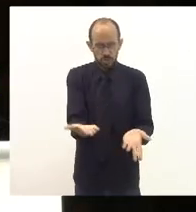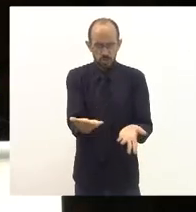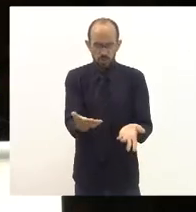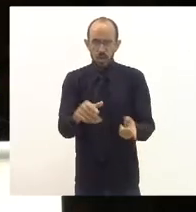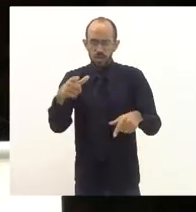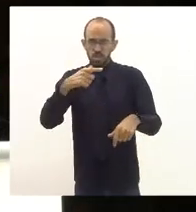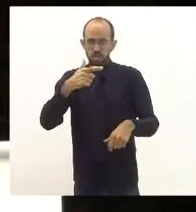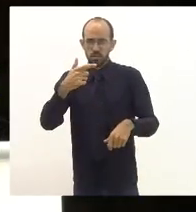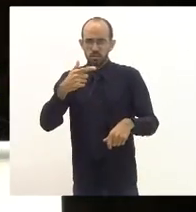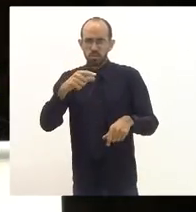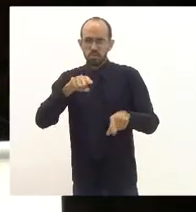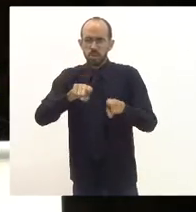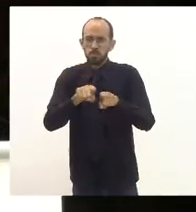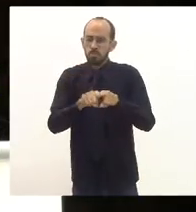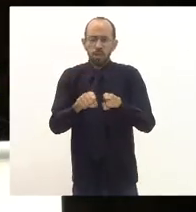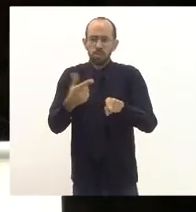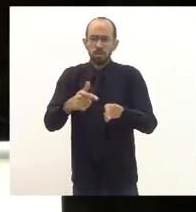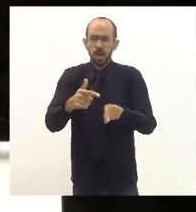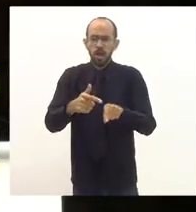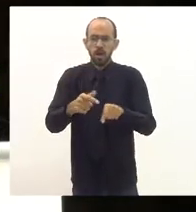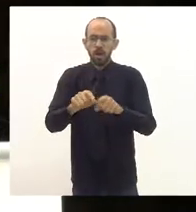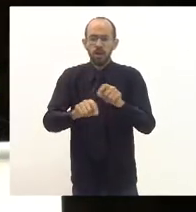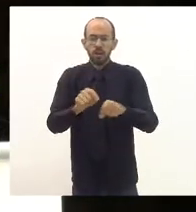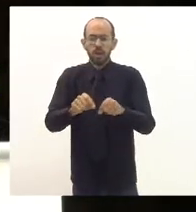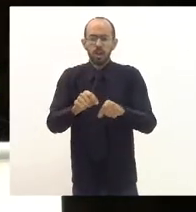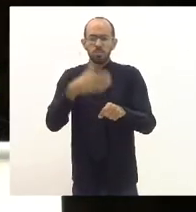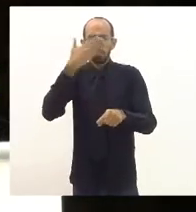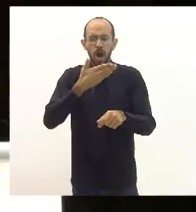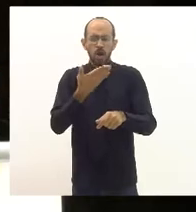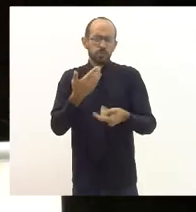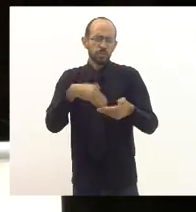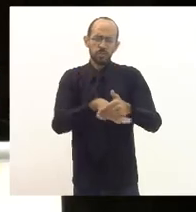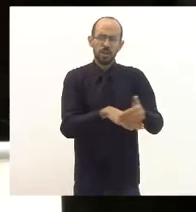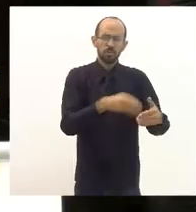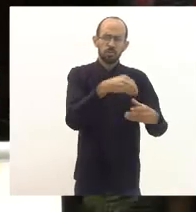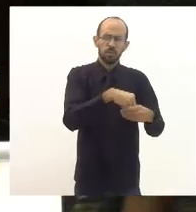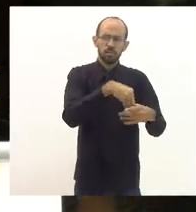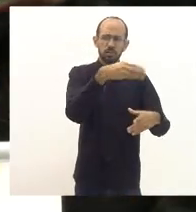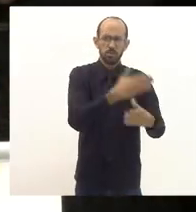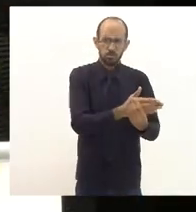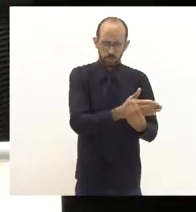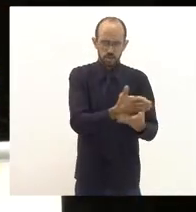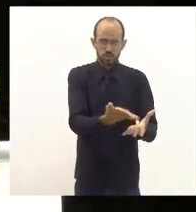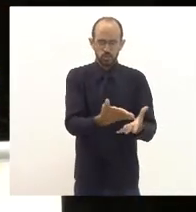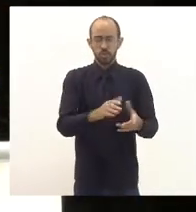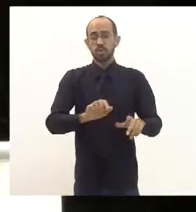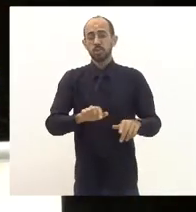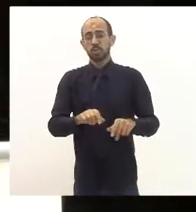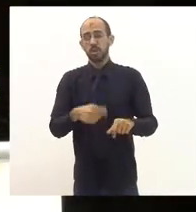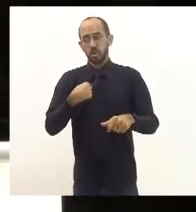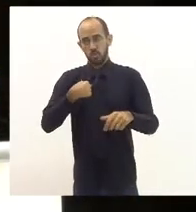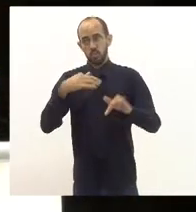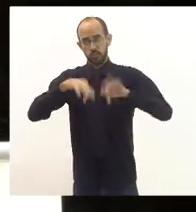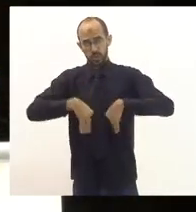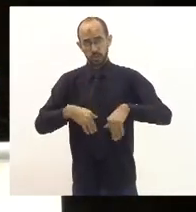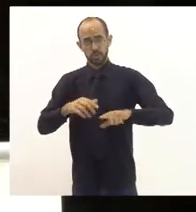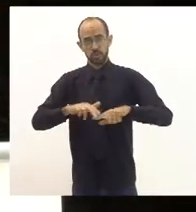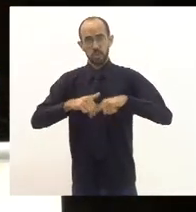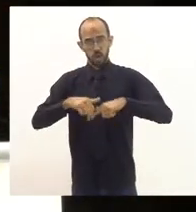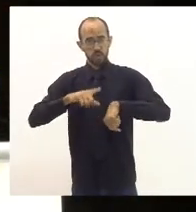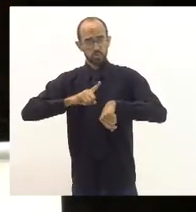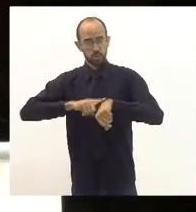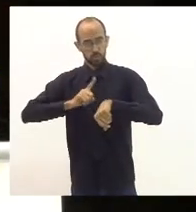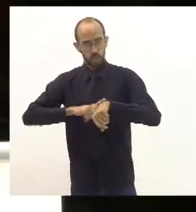provas robustas dentro dos autos. Então, eu finalizo, porque já deve ter passado o tempo,